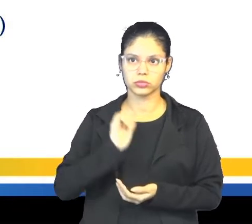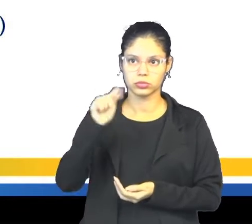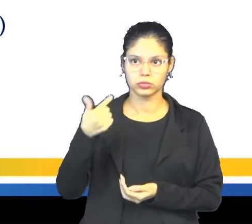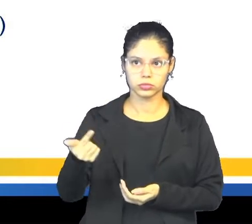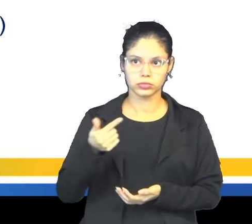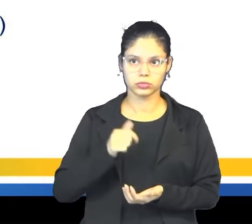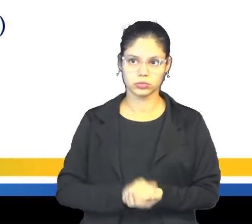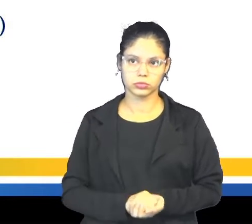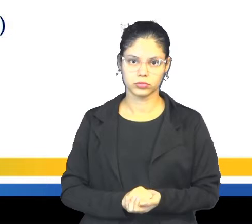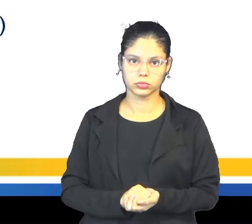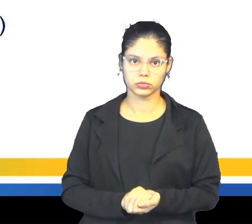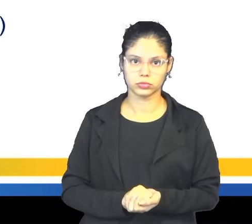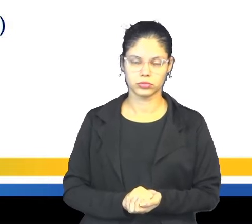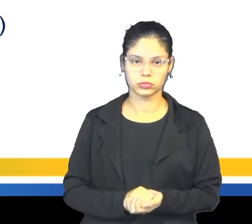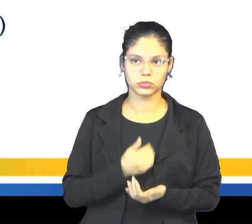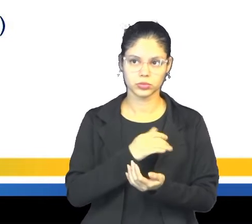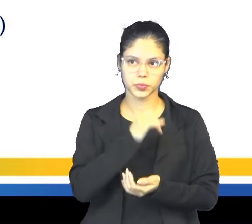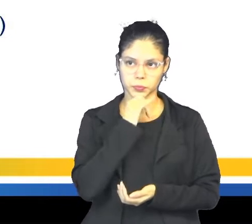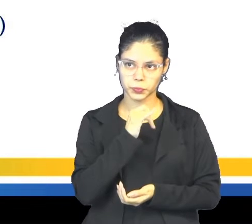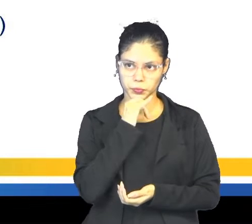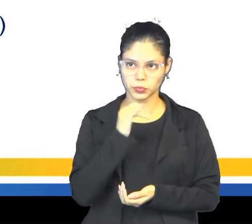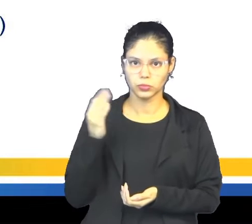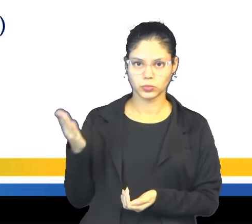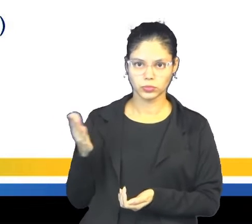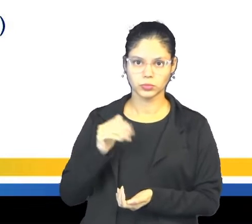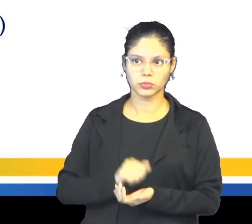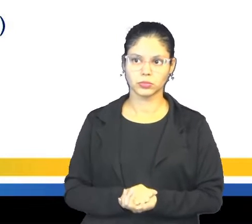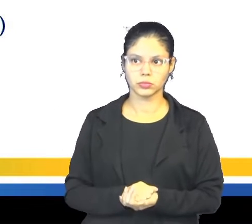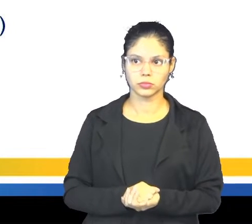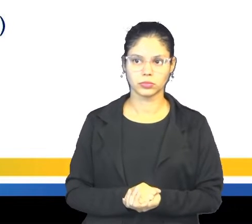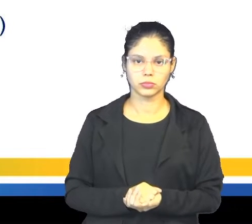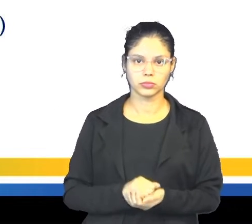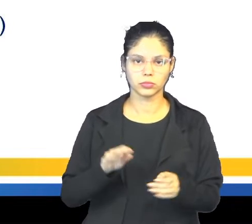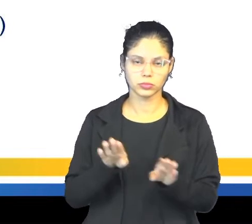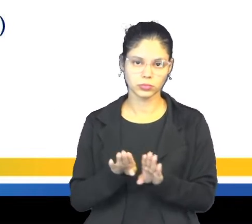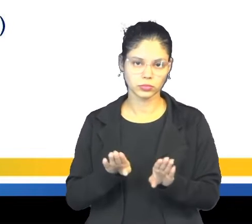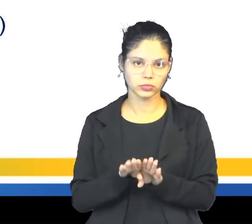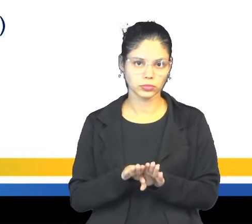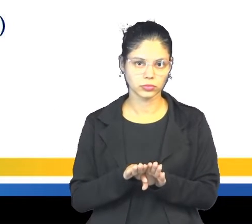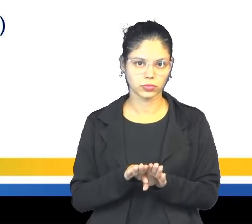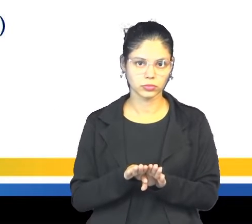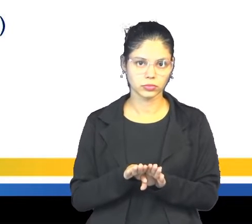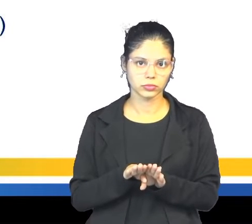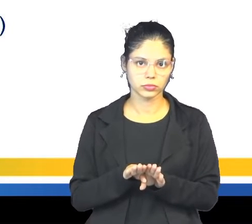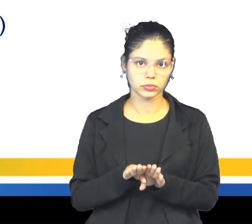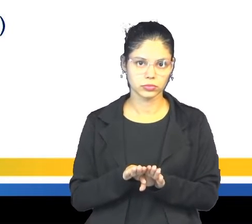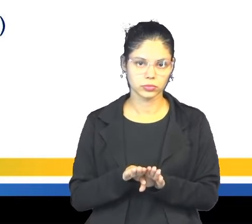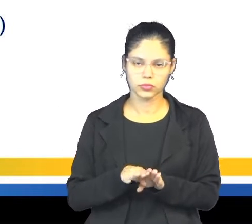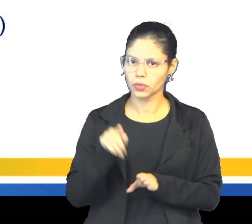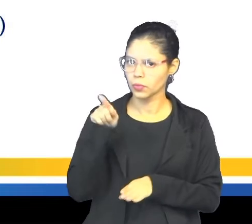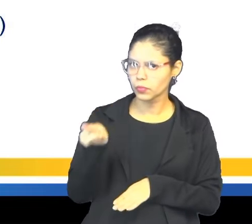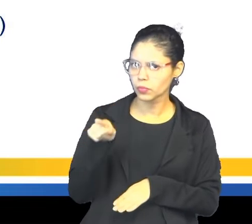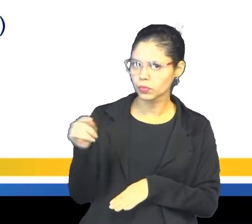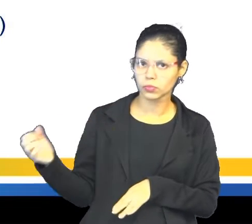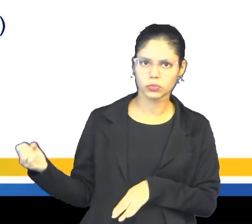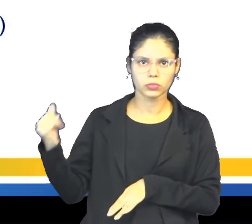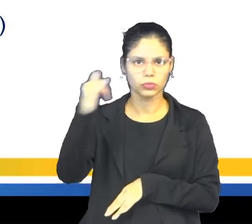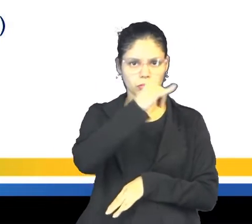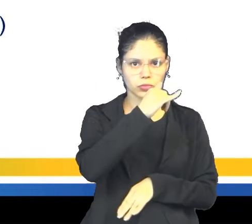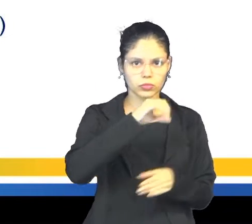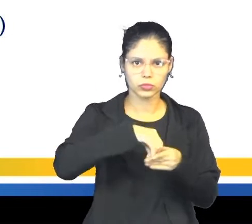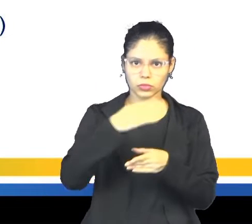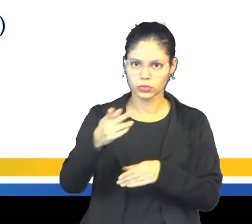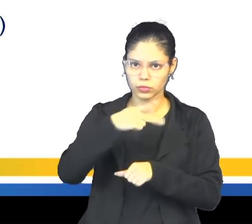will, ok? Por exemplo, they will not travel abroad next year. Eles não viajarão para o